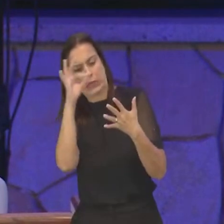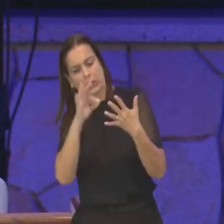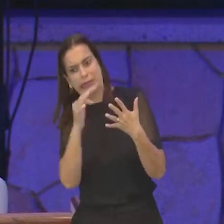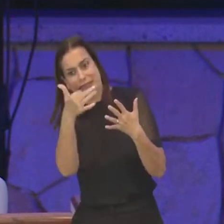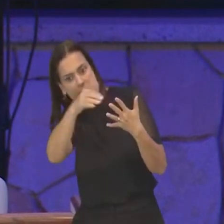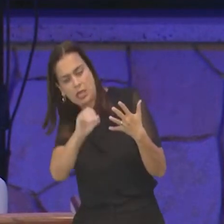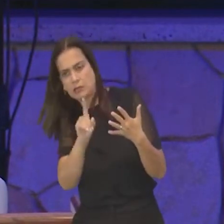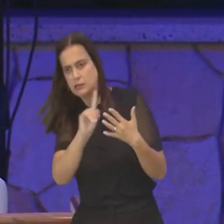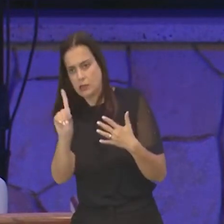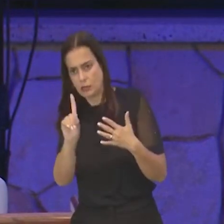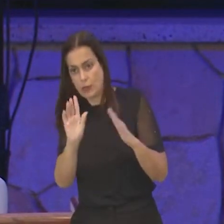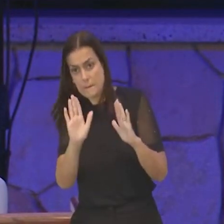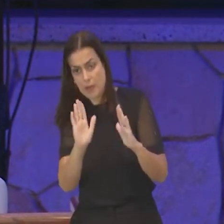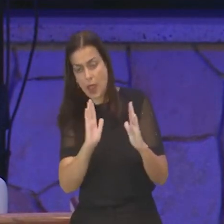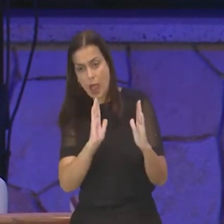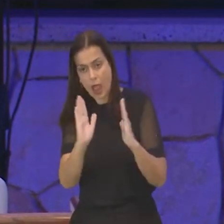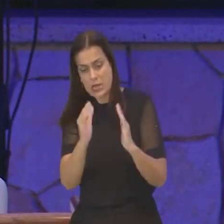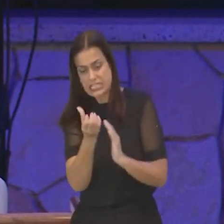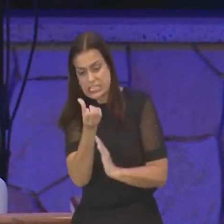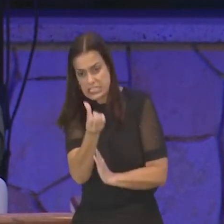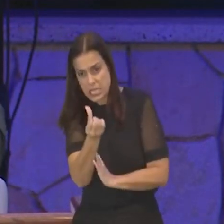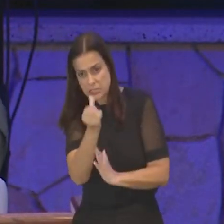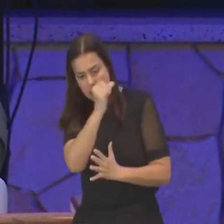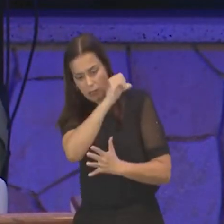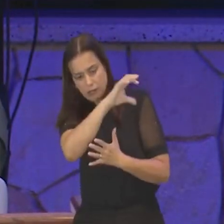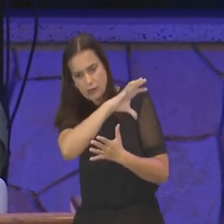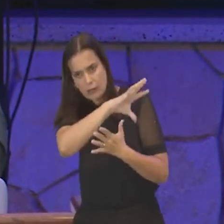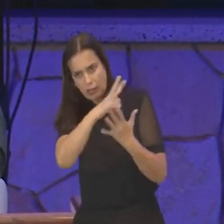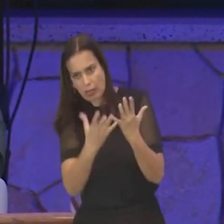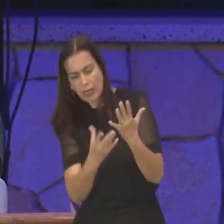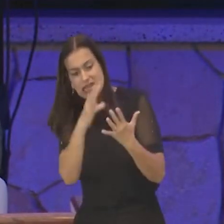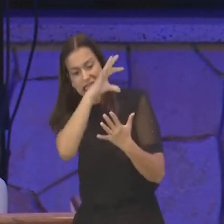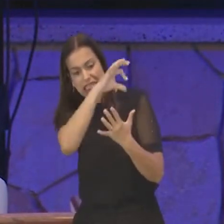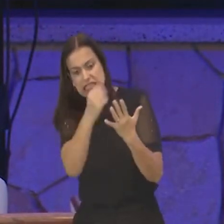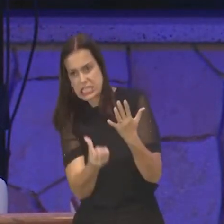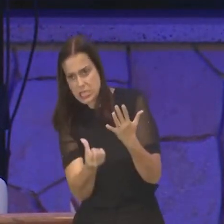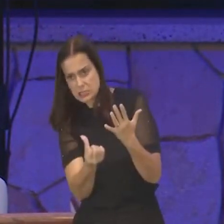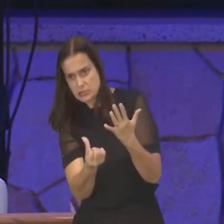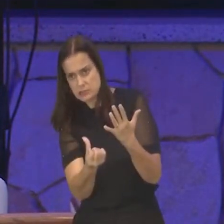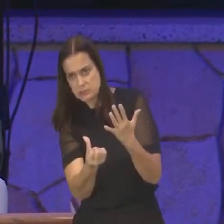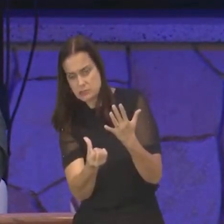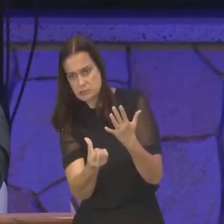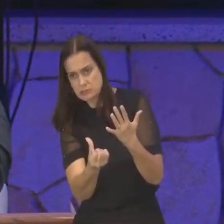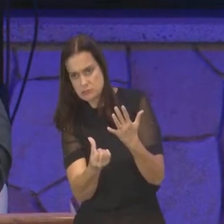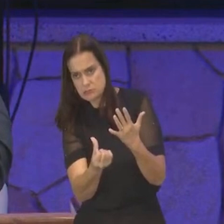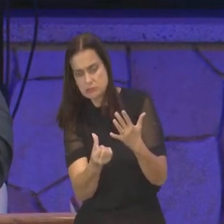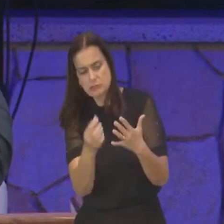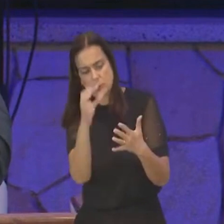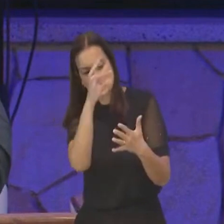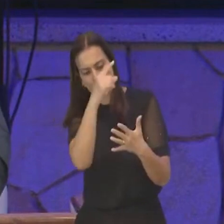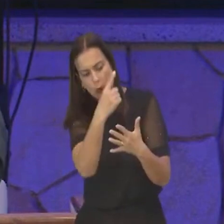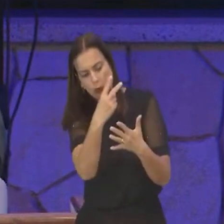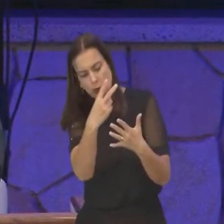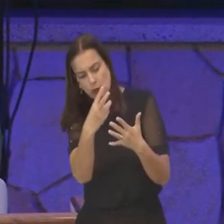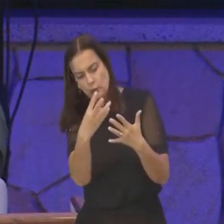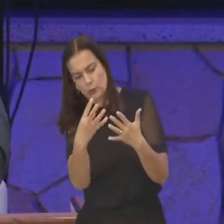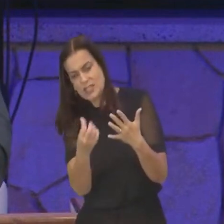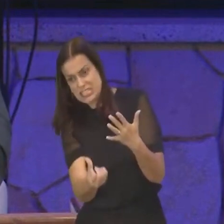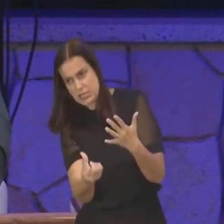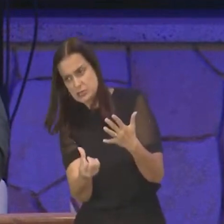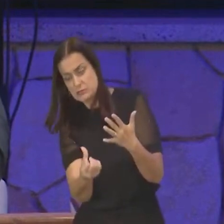separei apenas 6 desses valores. Eu espero que nós consigamos passar por eles essa manhã. E desses